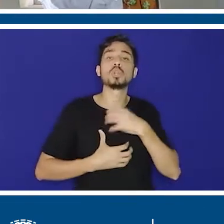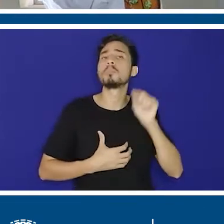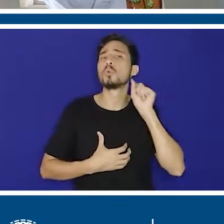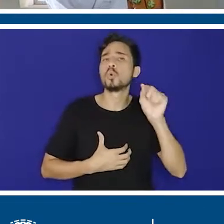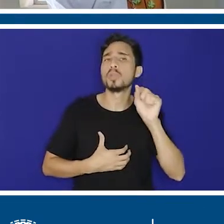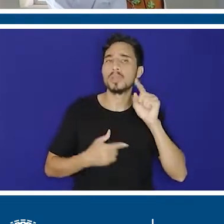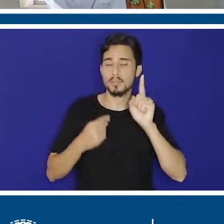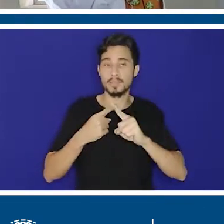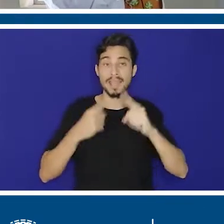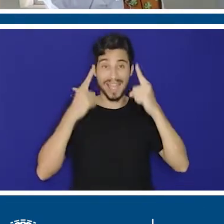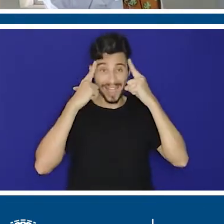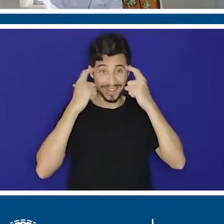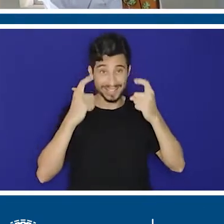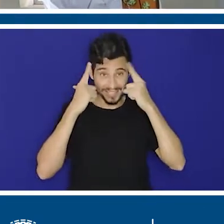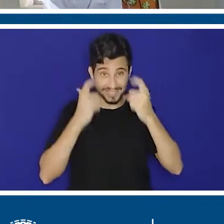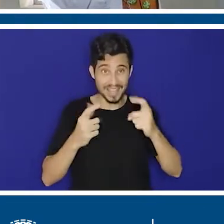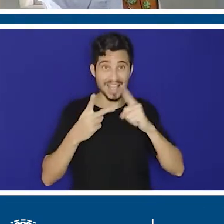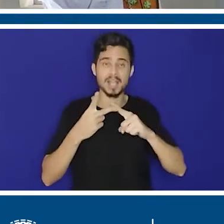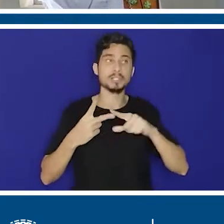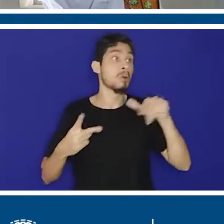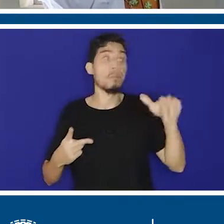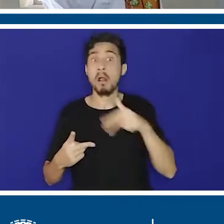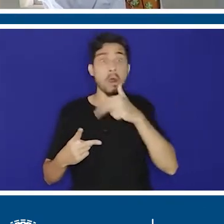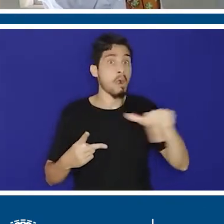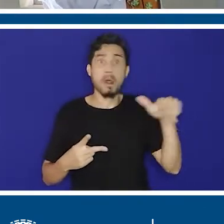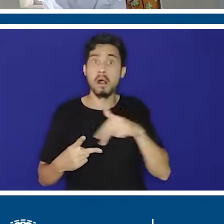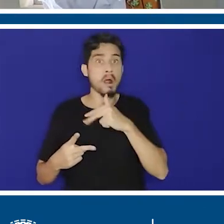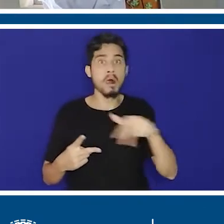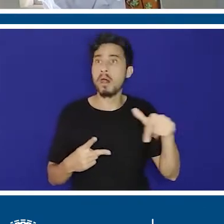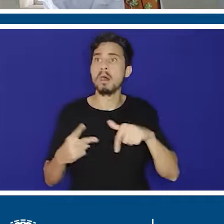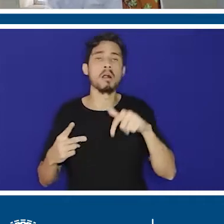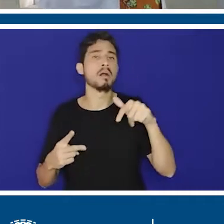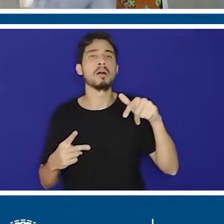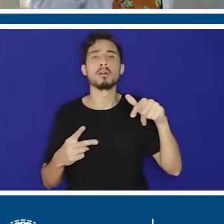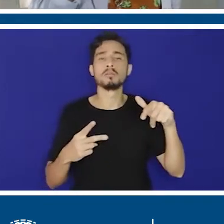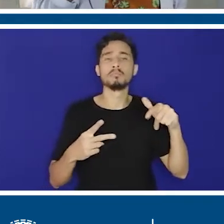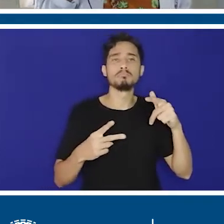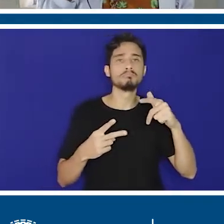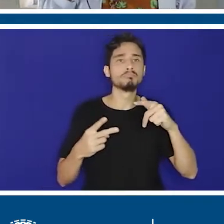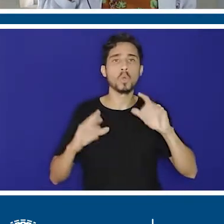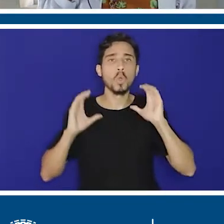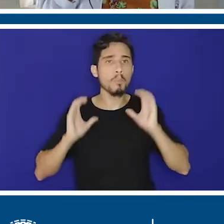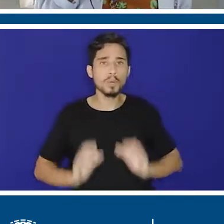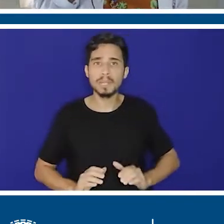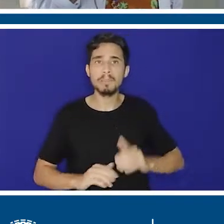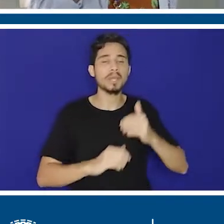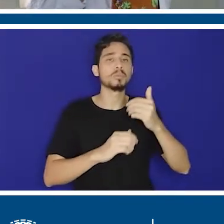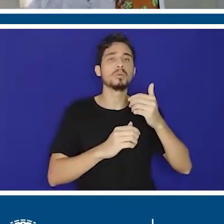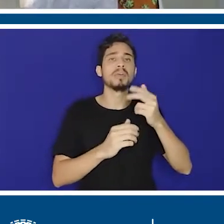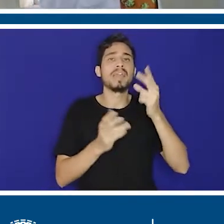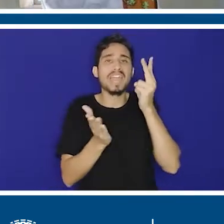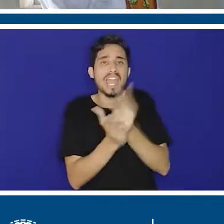Agressividade, hiperatividade, agitação psicomotora, comportamento repetitivo.